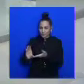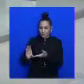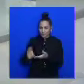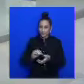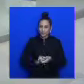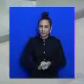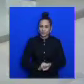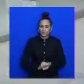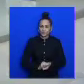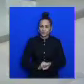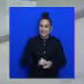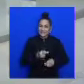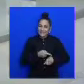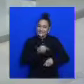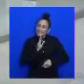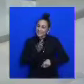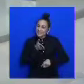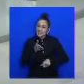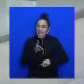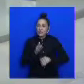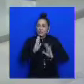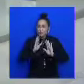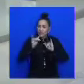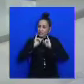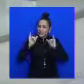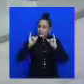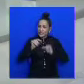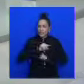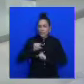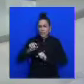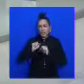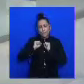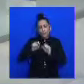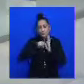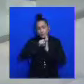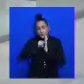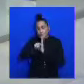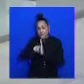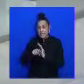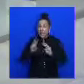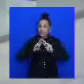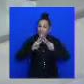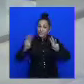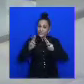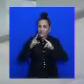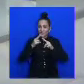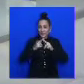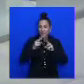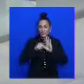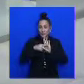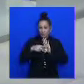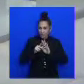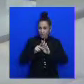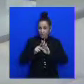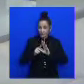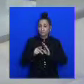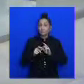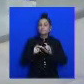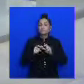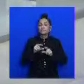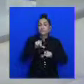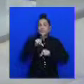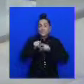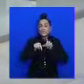fixos. E daqui a pouco, como eu já falei, você pode consultar o site da Caixa, onde teremos